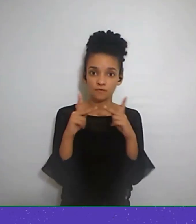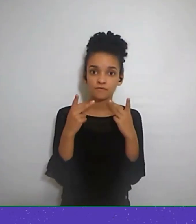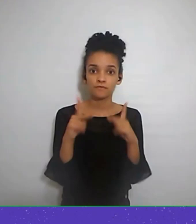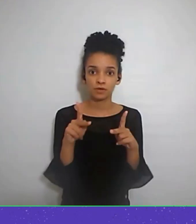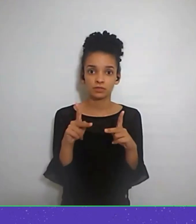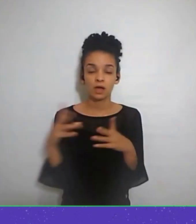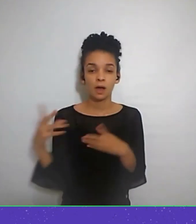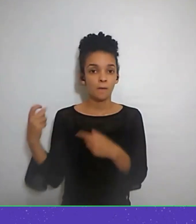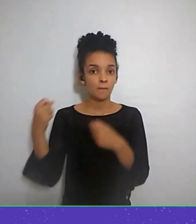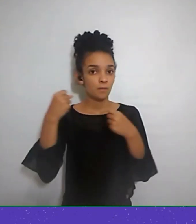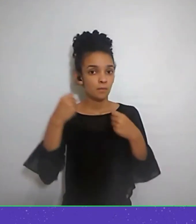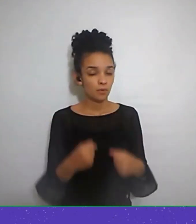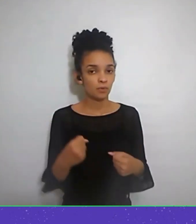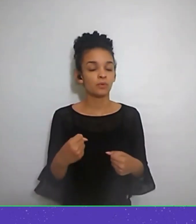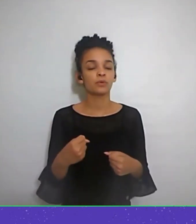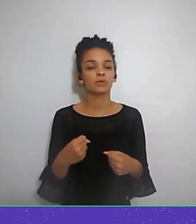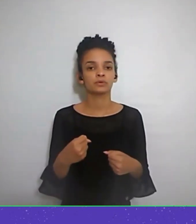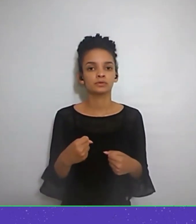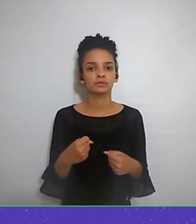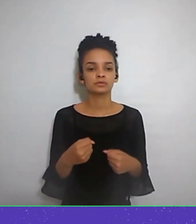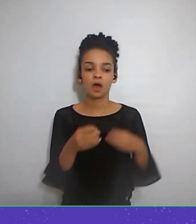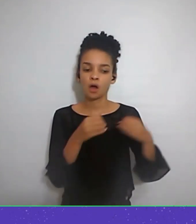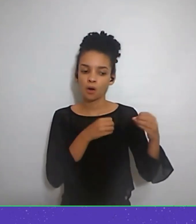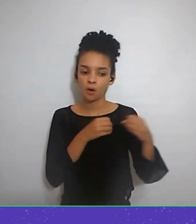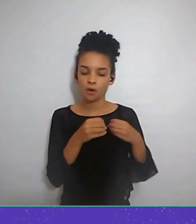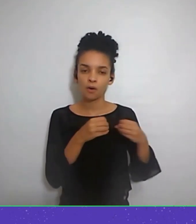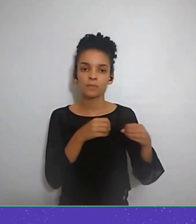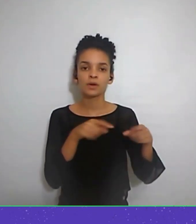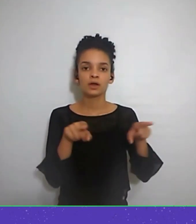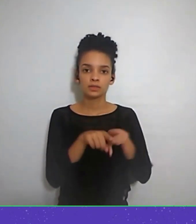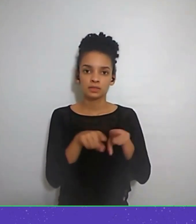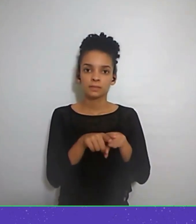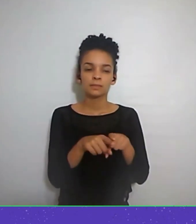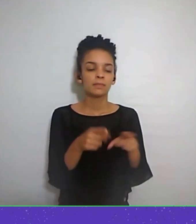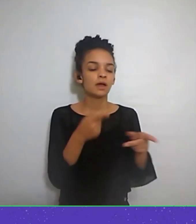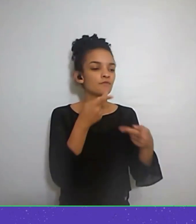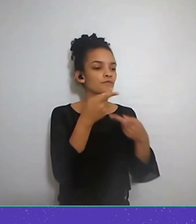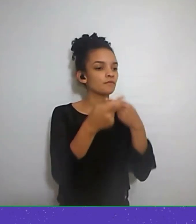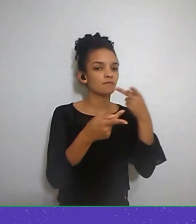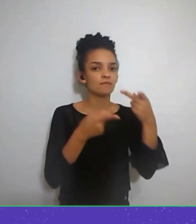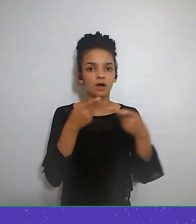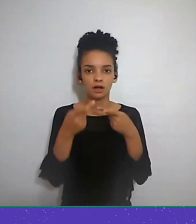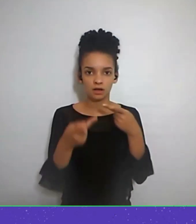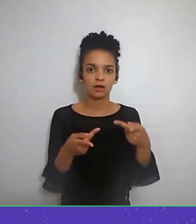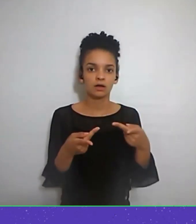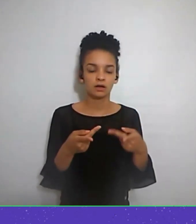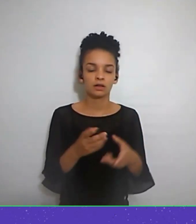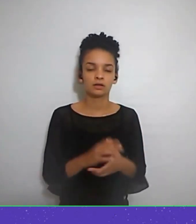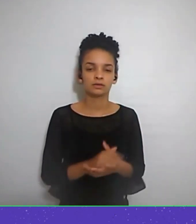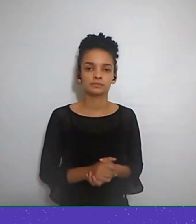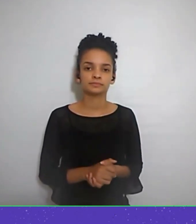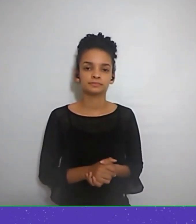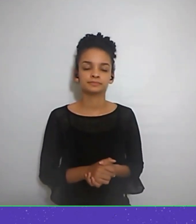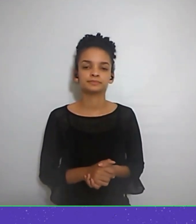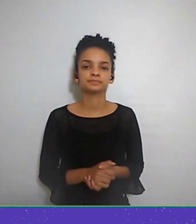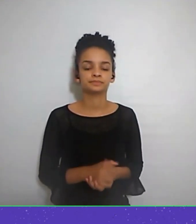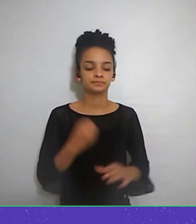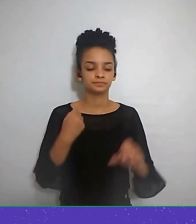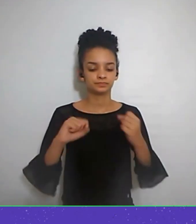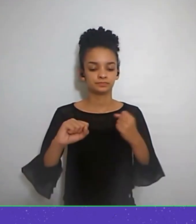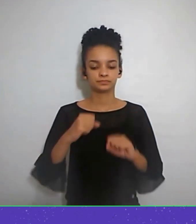em obras e em palavras. Salmo 145, 13.